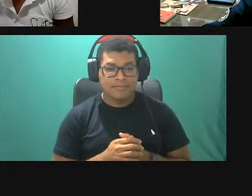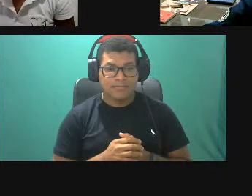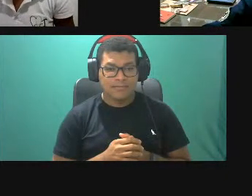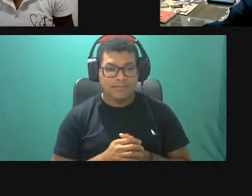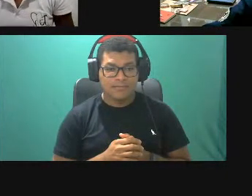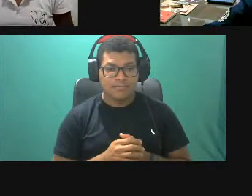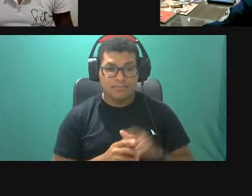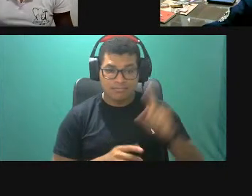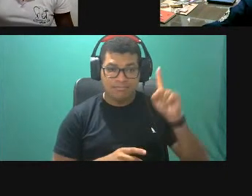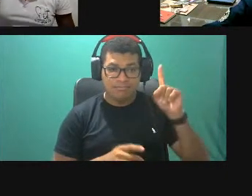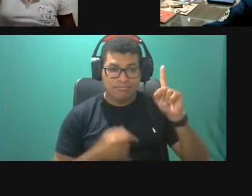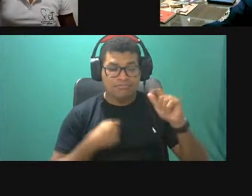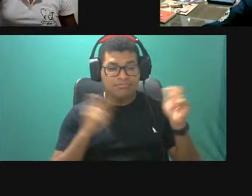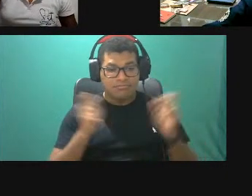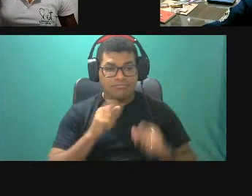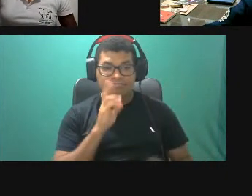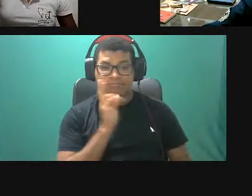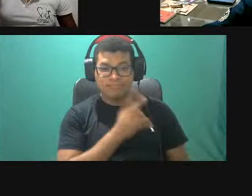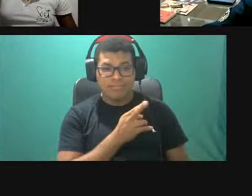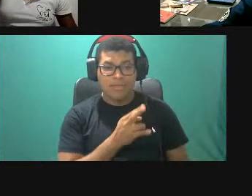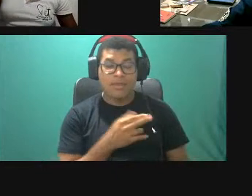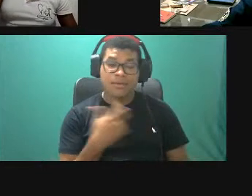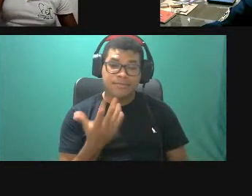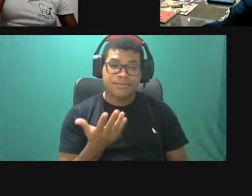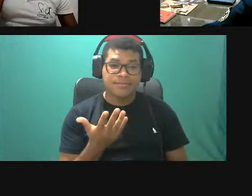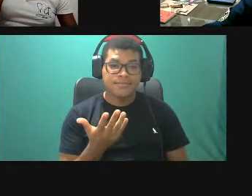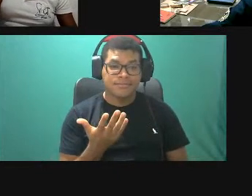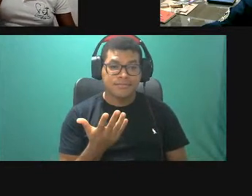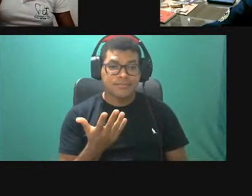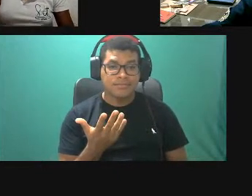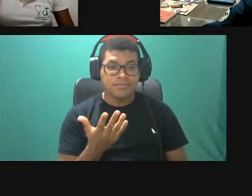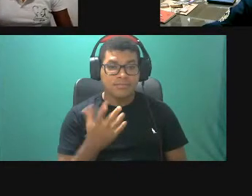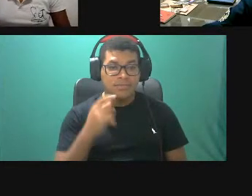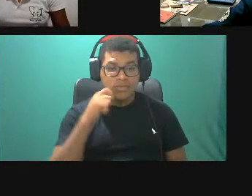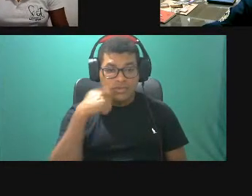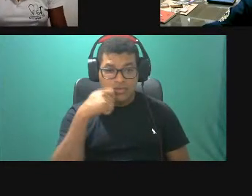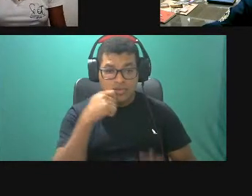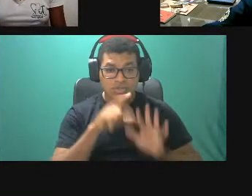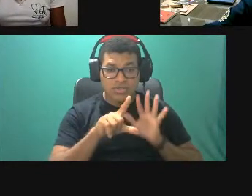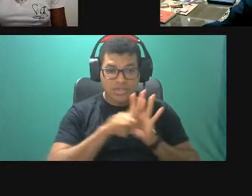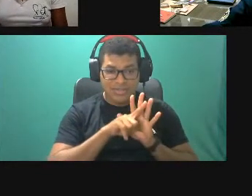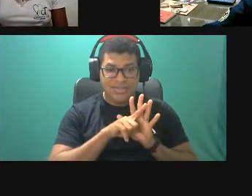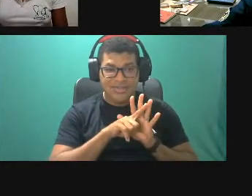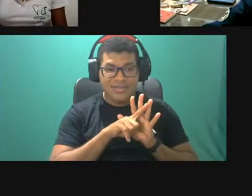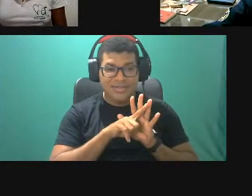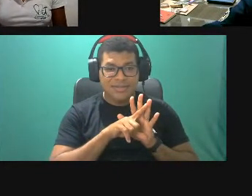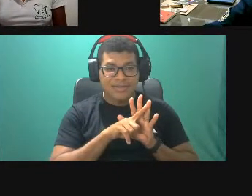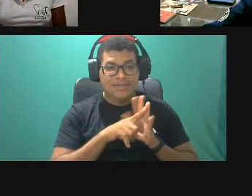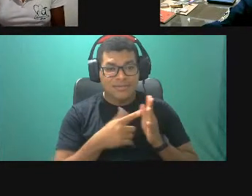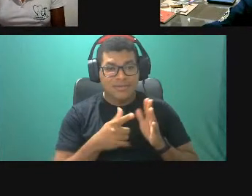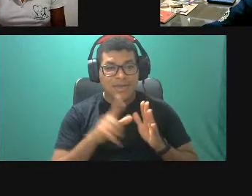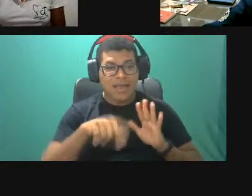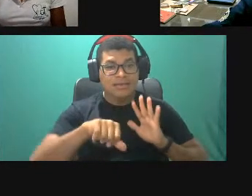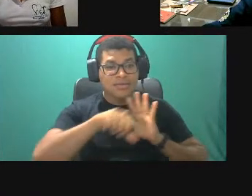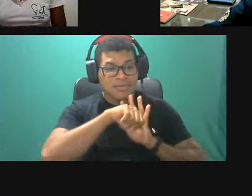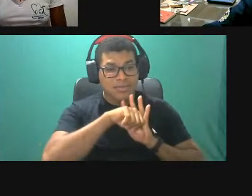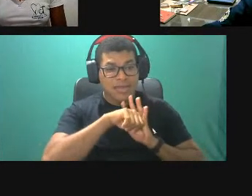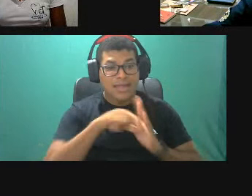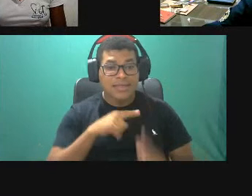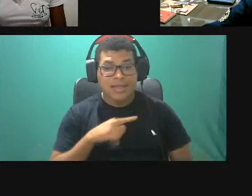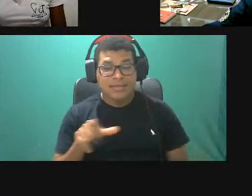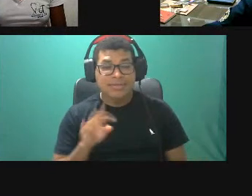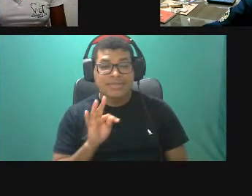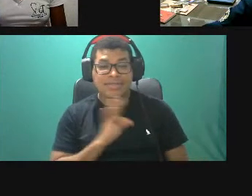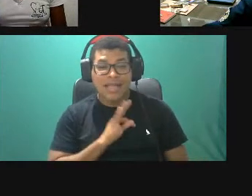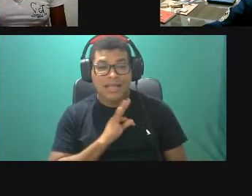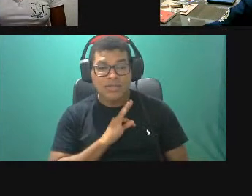Posso responder que, assim, o odontologista, o criminal, ele tem o técnico em perícia que